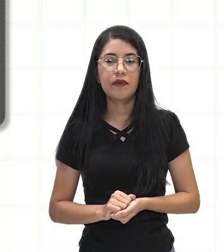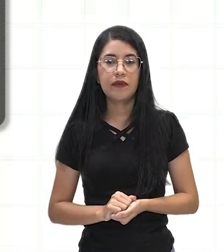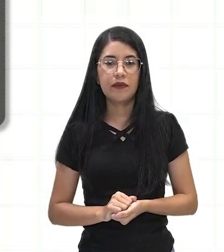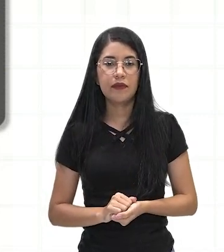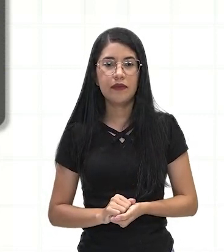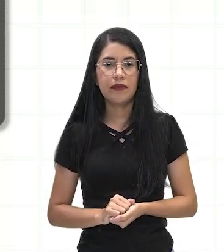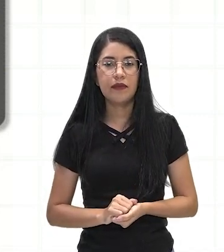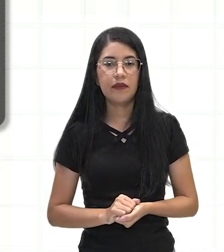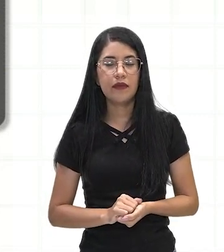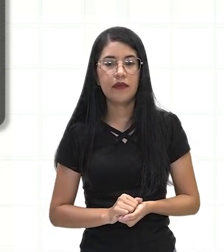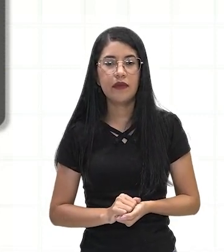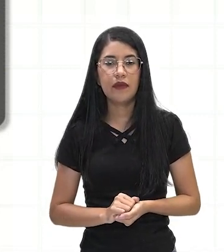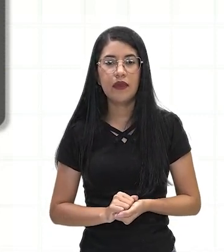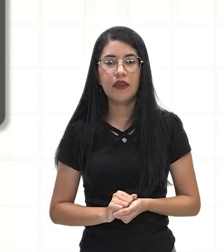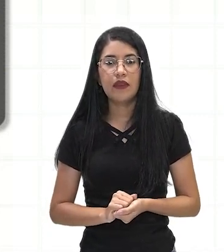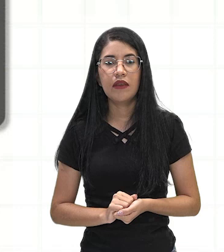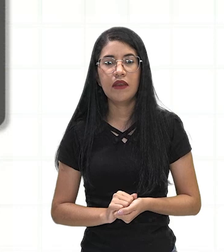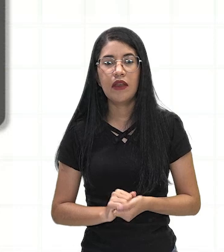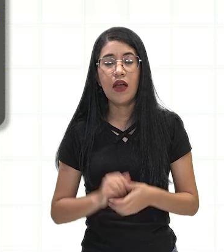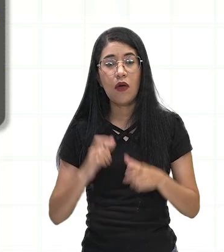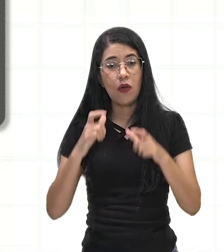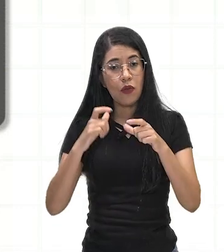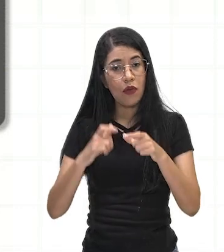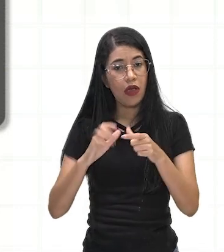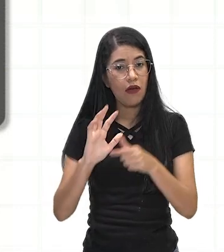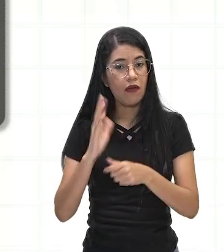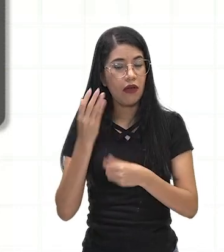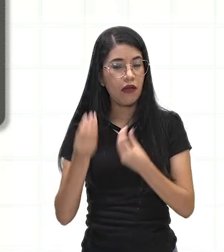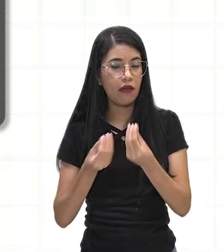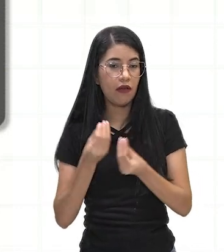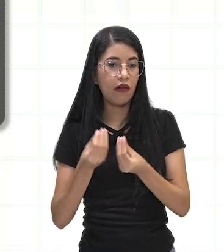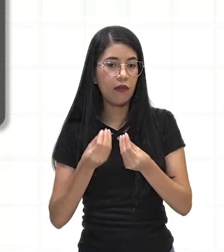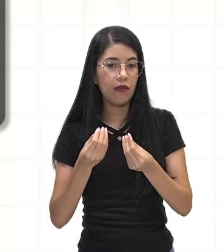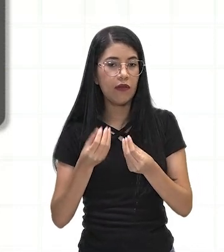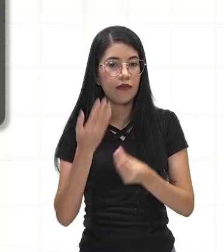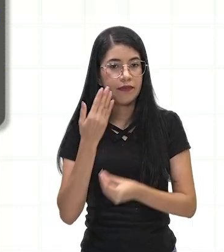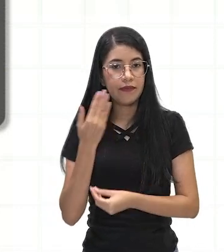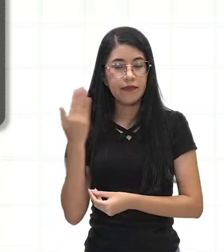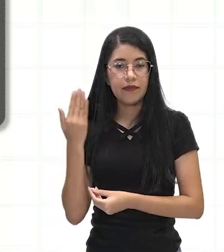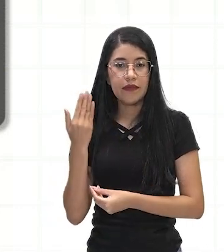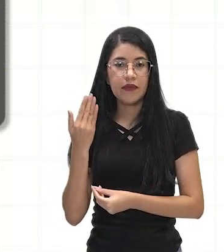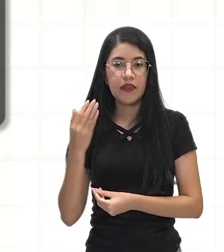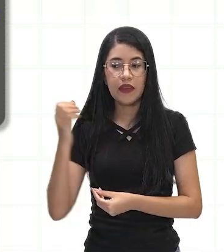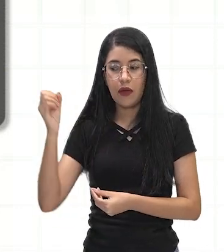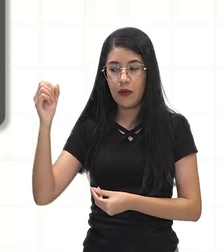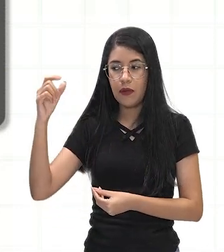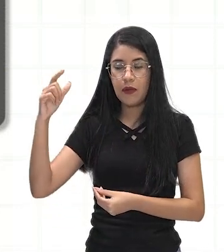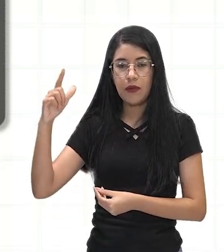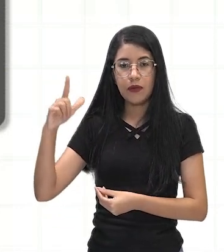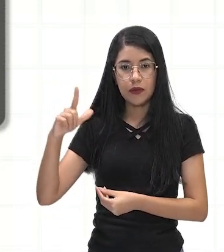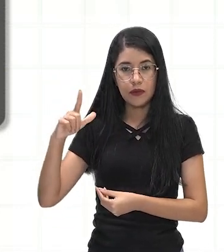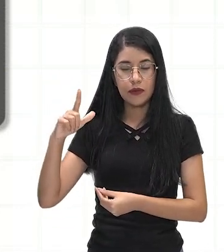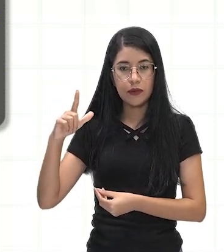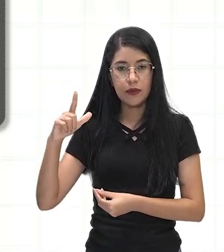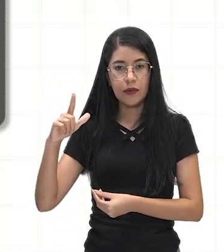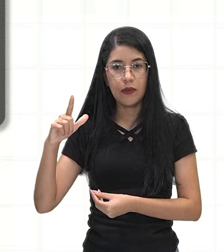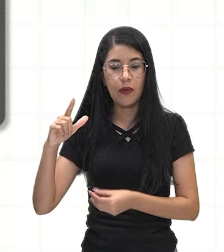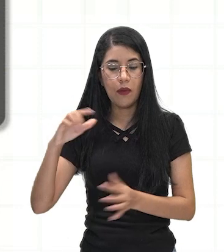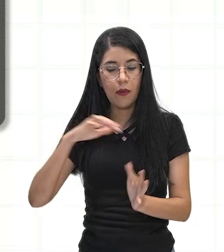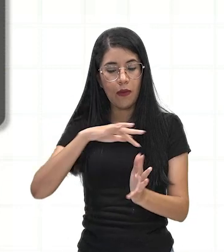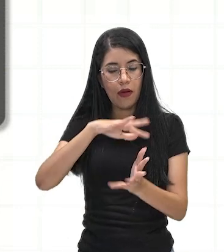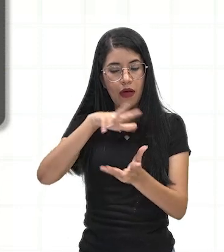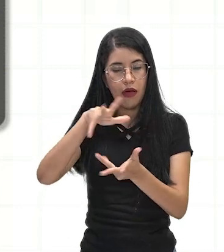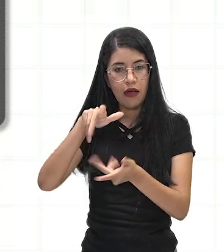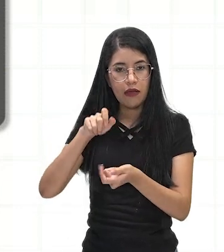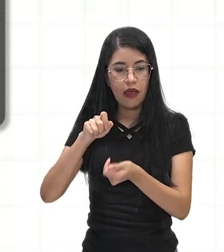posição aonde vai acontecer o eclipse, a gente vai ter os astros alinhados dessa forma. Sol, né? A gente tem o sistema Sol,